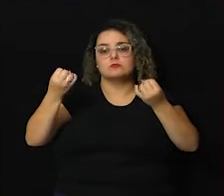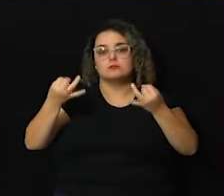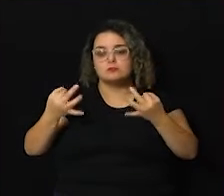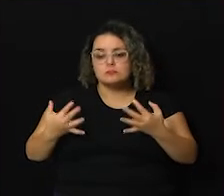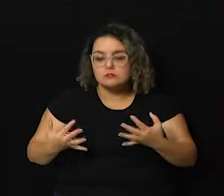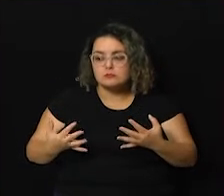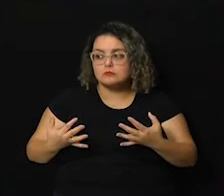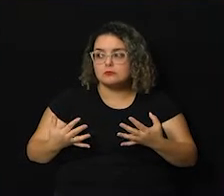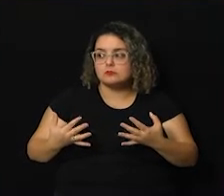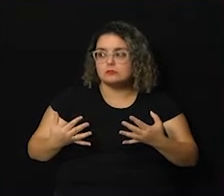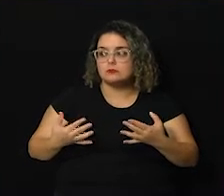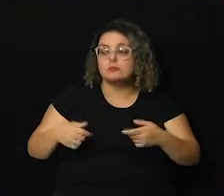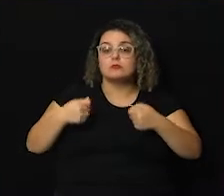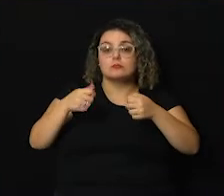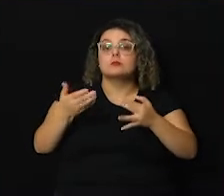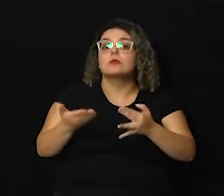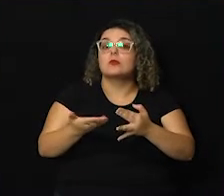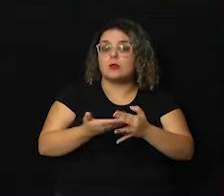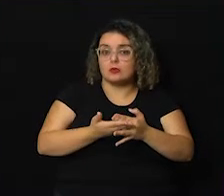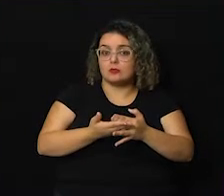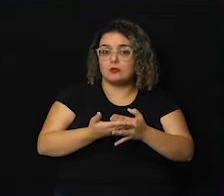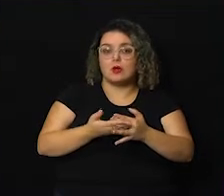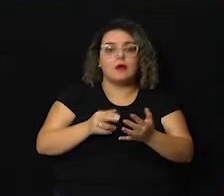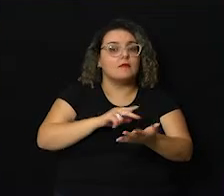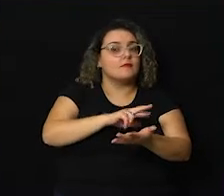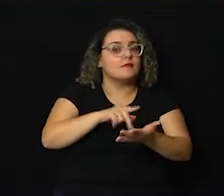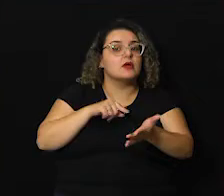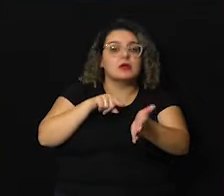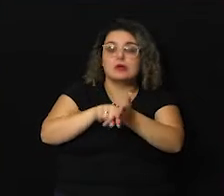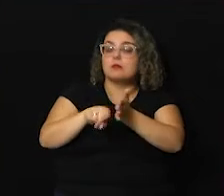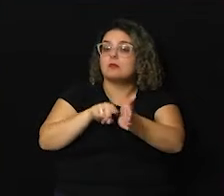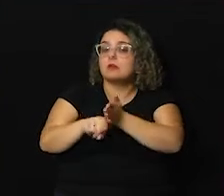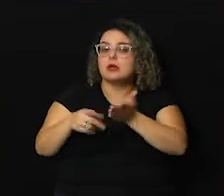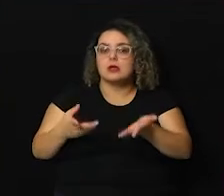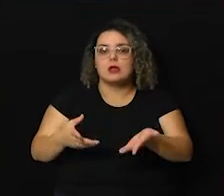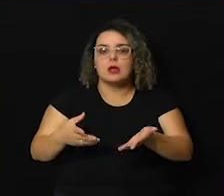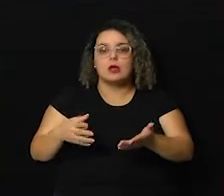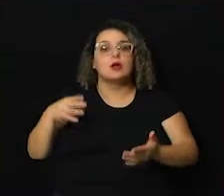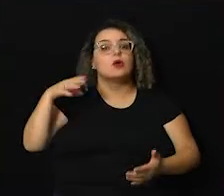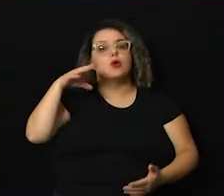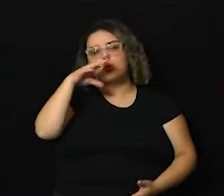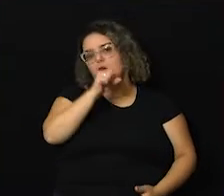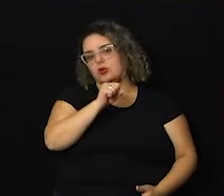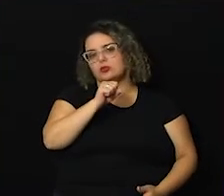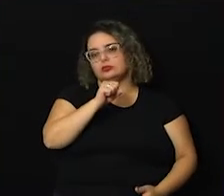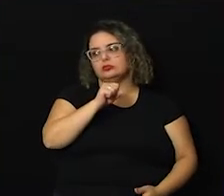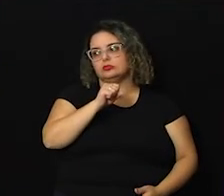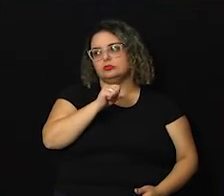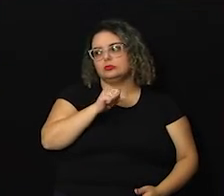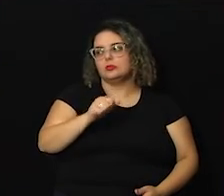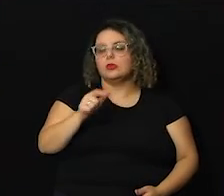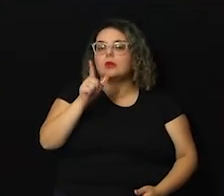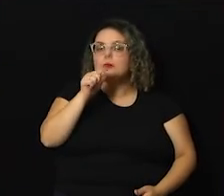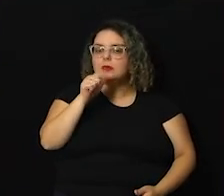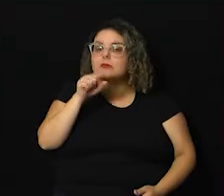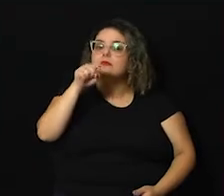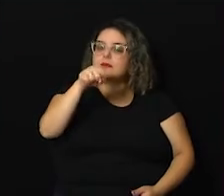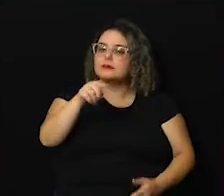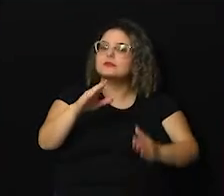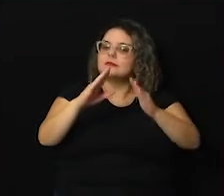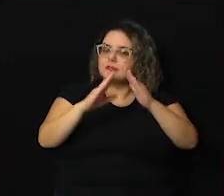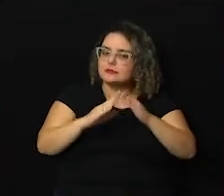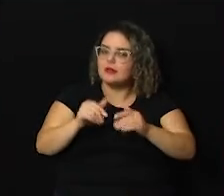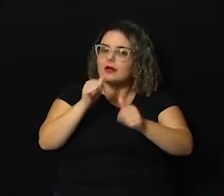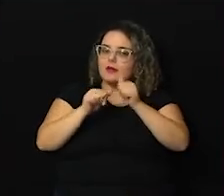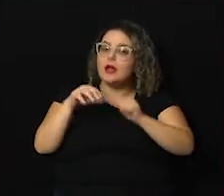explicação aí. Eu preciso chamar um intervalo. Eu tenho muita pergunta para te fazer. É coisa rápida, só para o senhor tomar uma água.